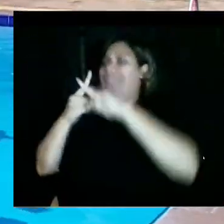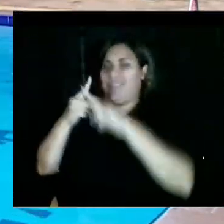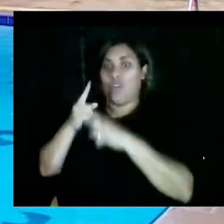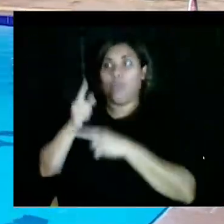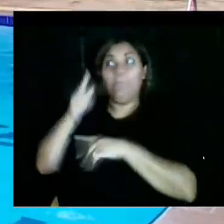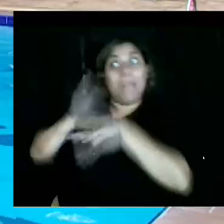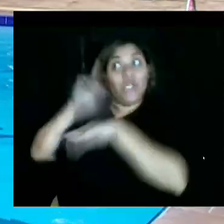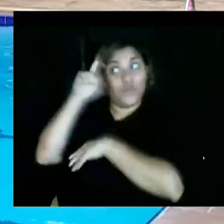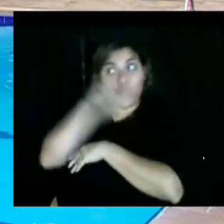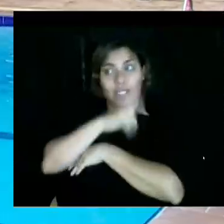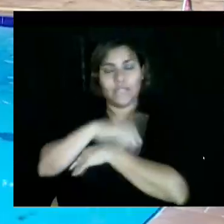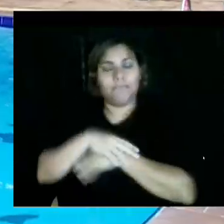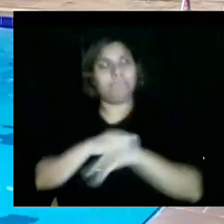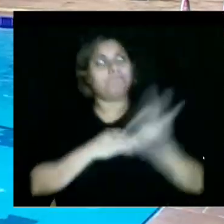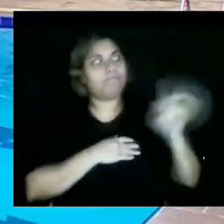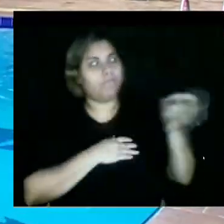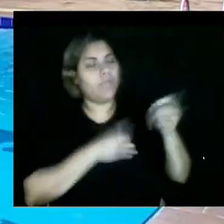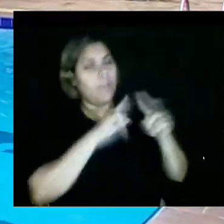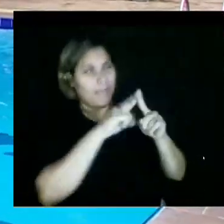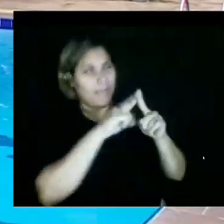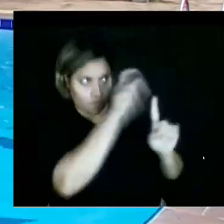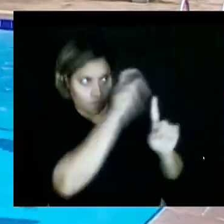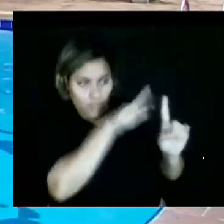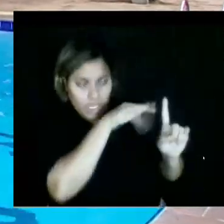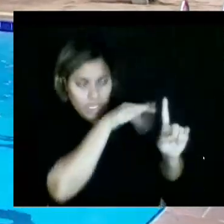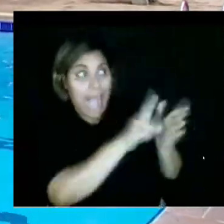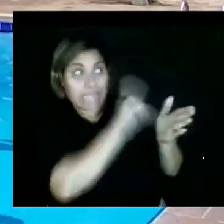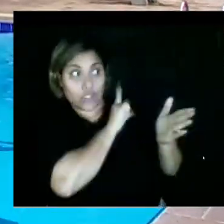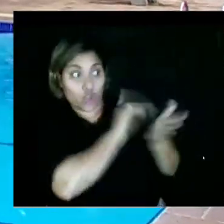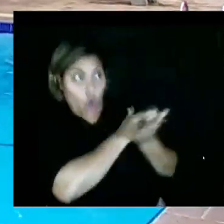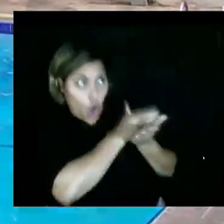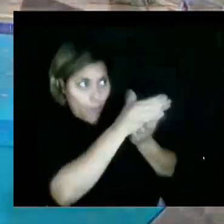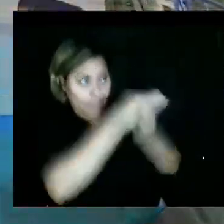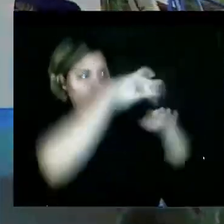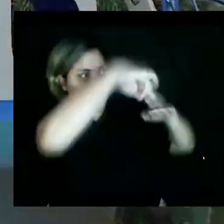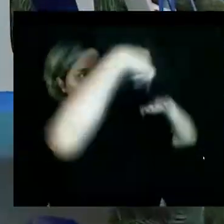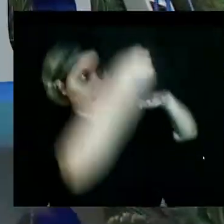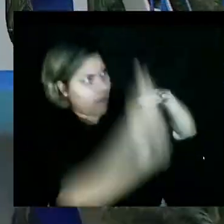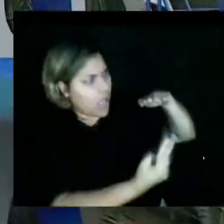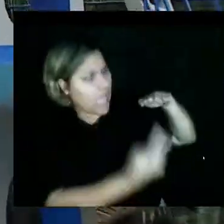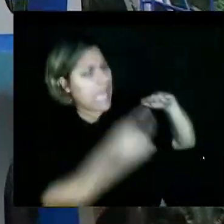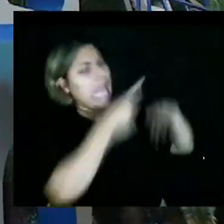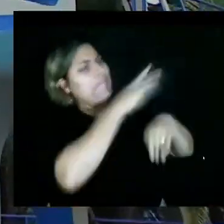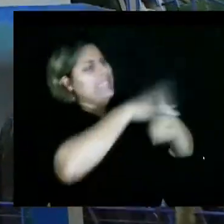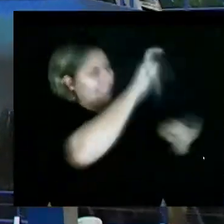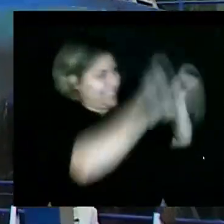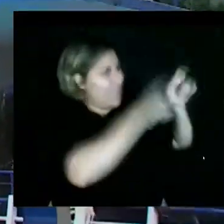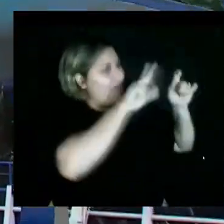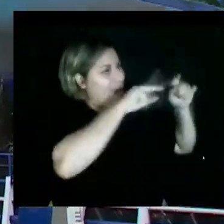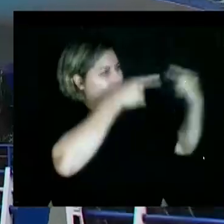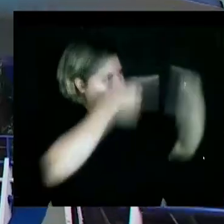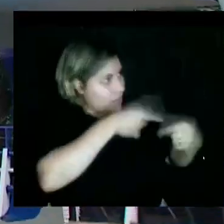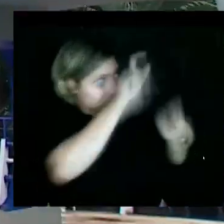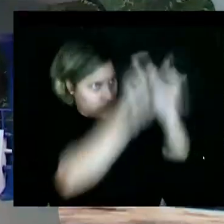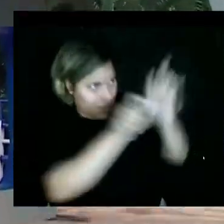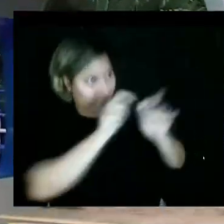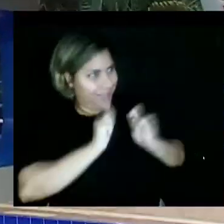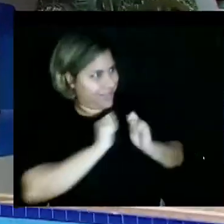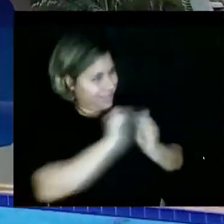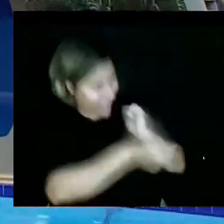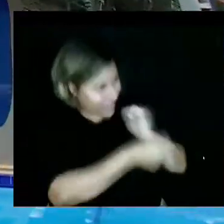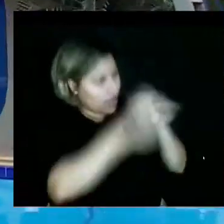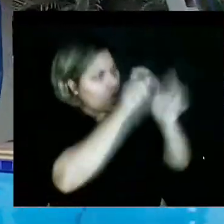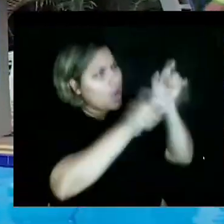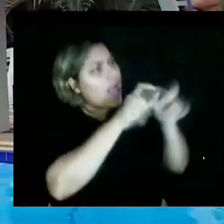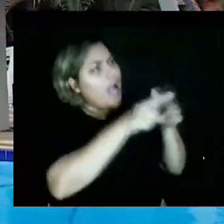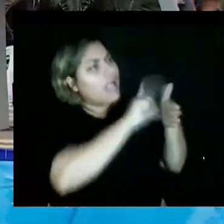início da apresentação, os atletas, os competidores, eles têm que enviar uma lista dos saltos que eles vão executar na prova? Isso faz parte